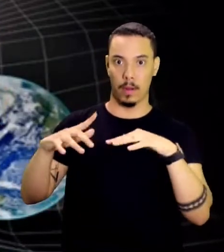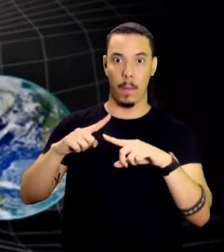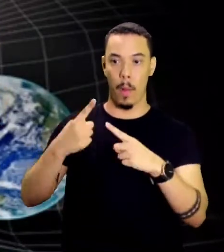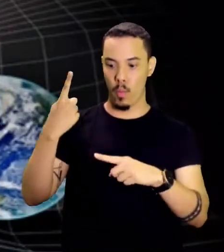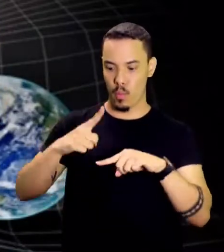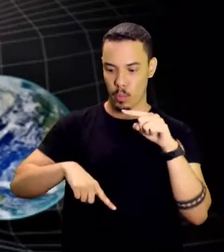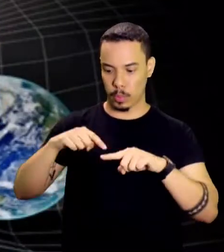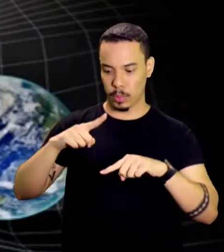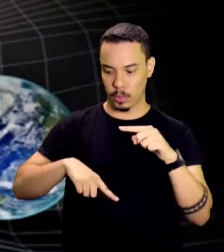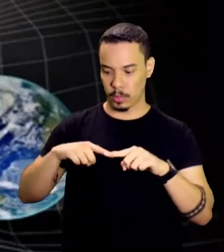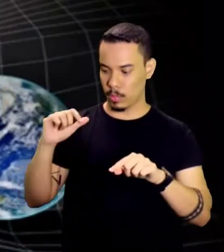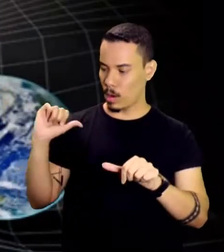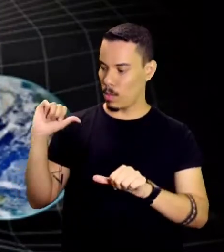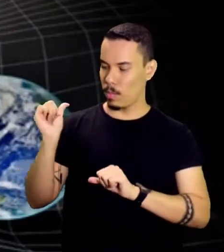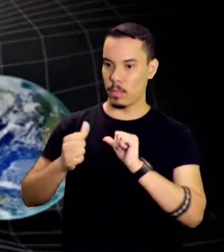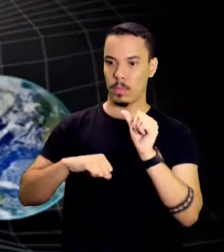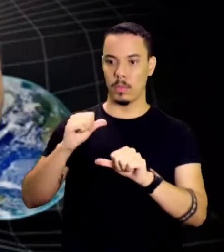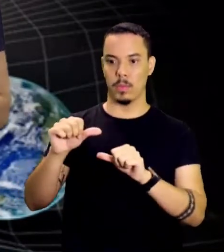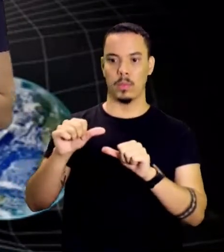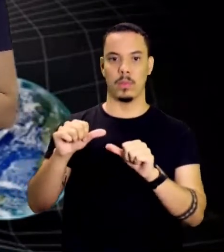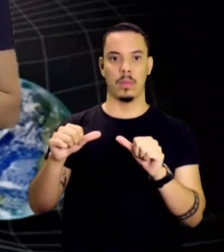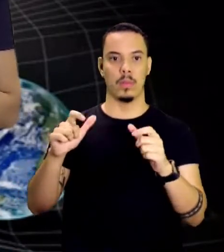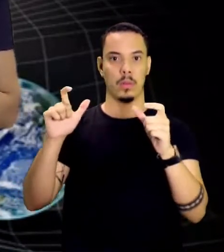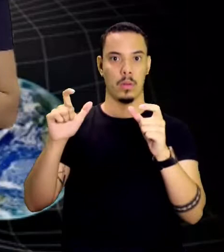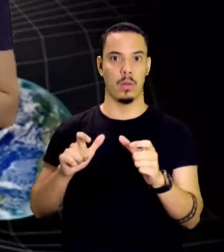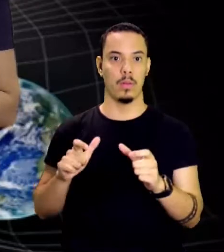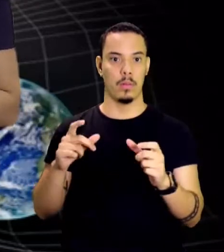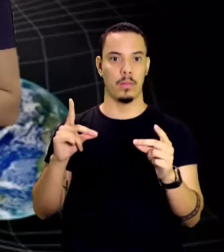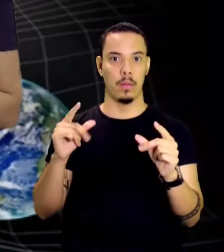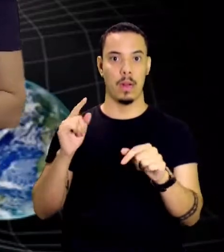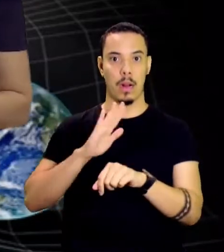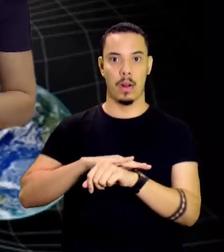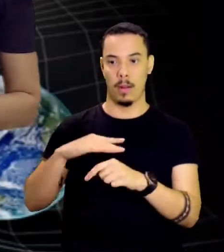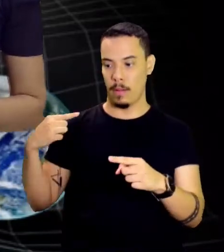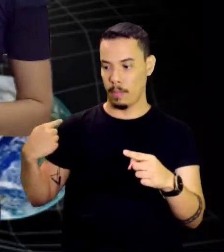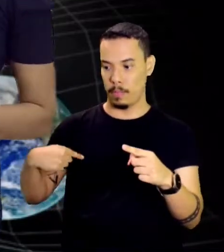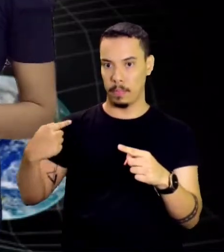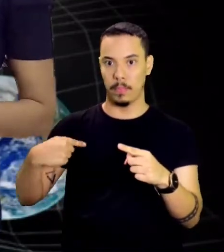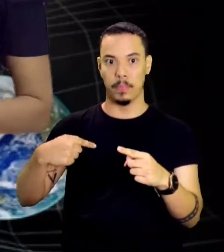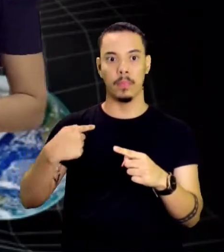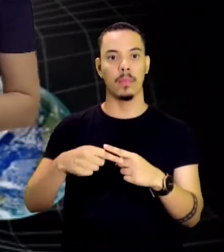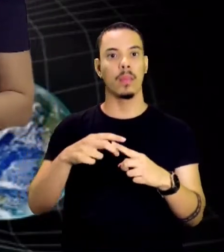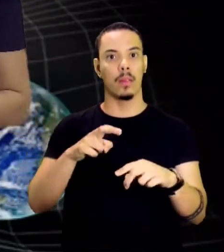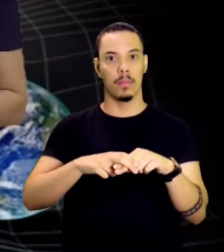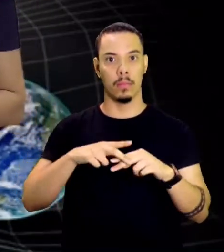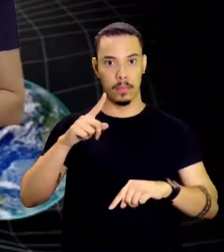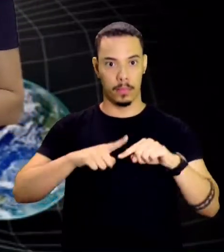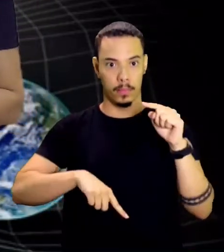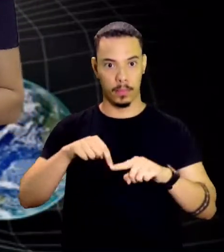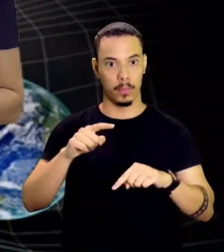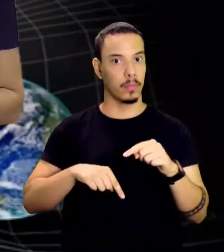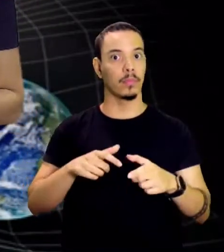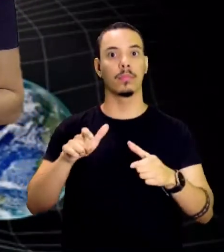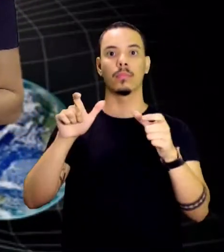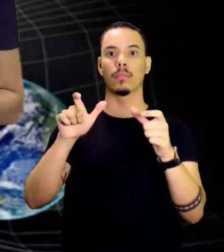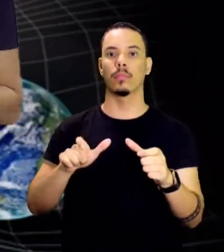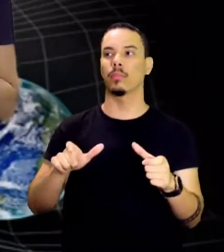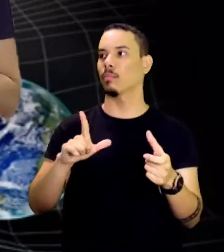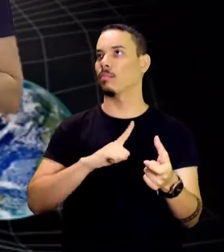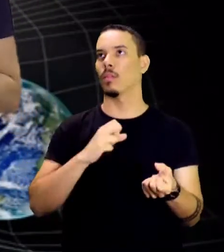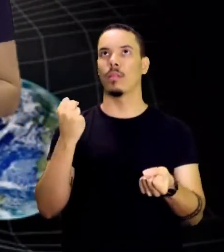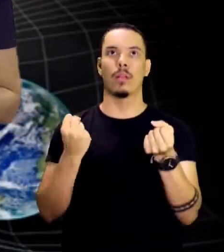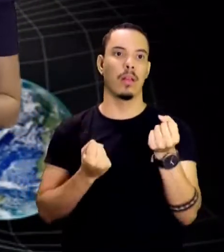mas um objeto muda de posição muda de lugar com o passar do tempo então esse objeto onde ele está o